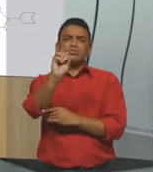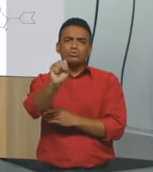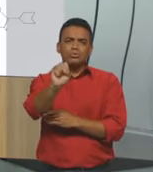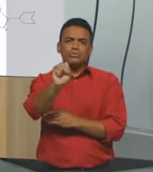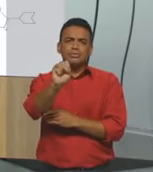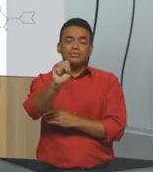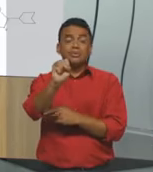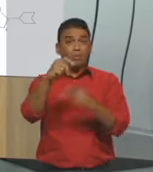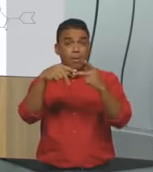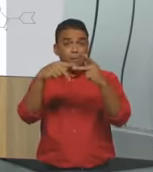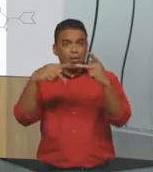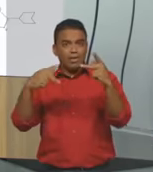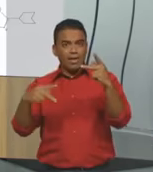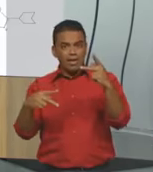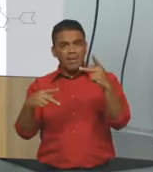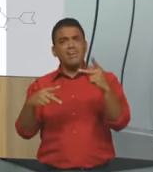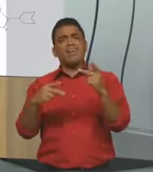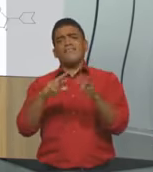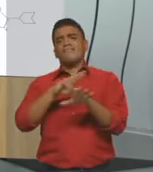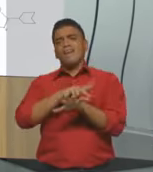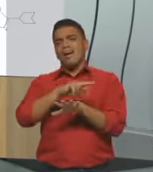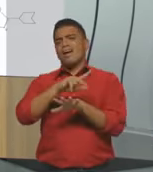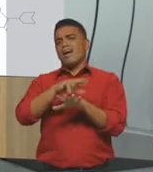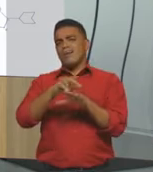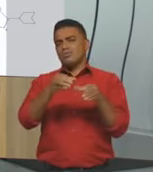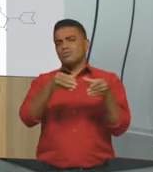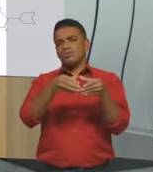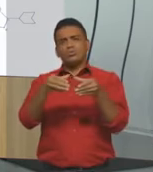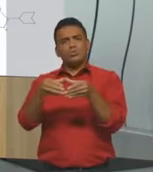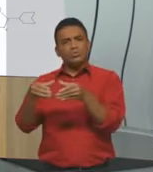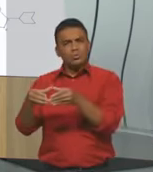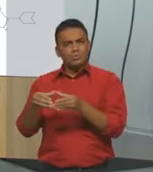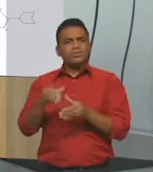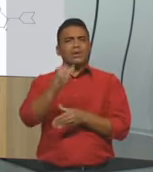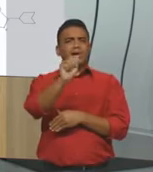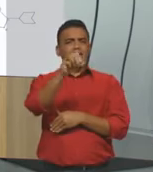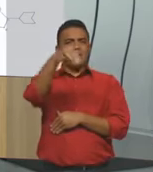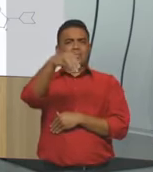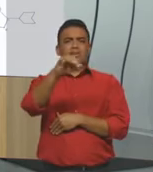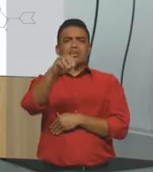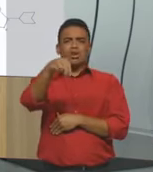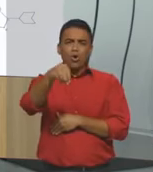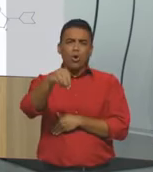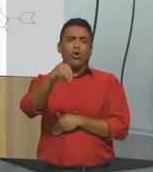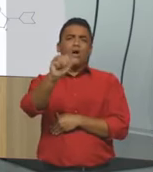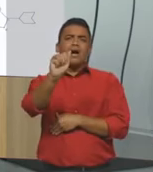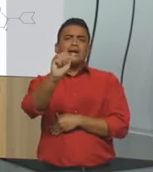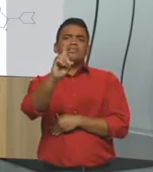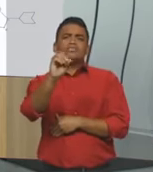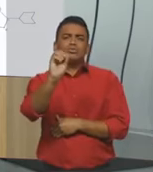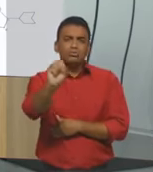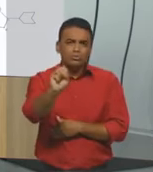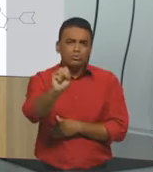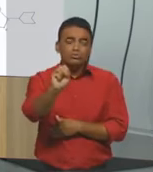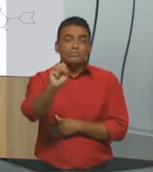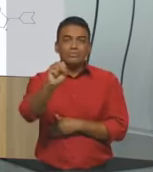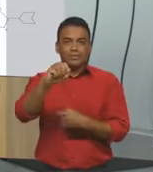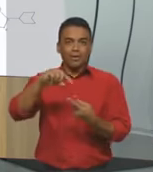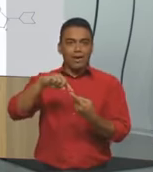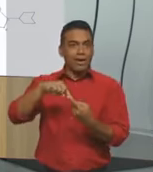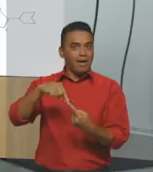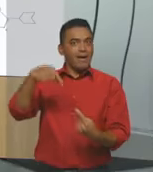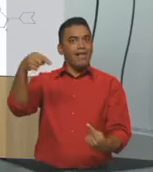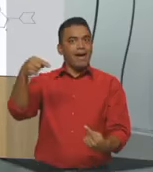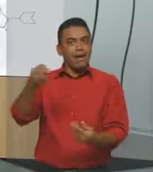uma proteína, ela é formada por vários aminoácidos? Então, o RNA transportador, ele vai